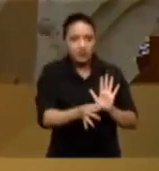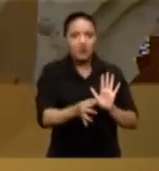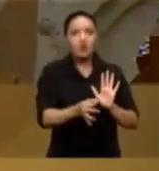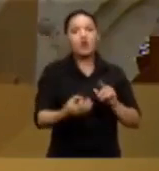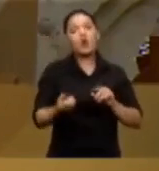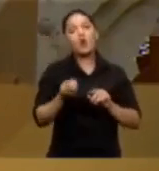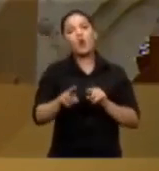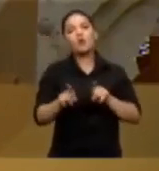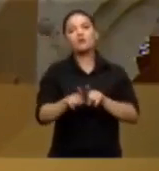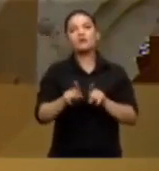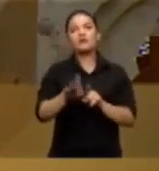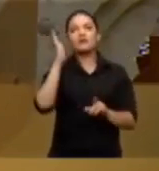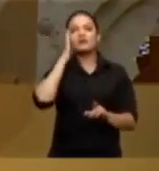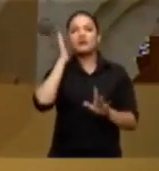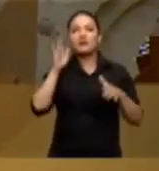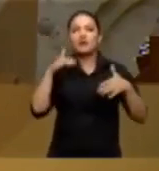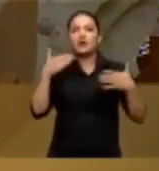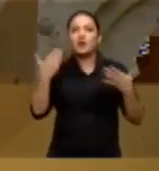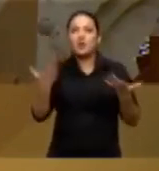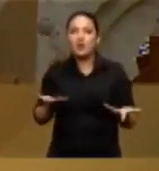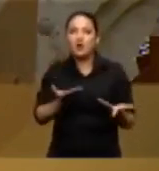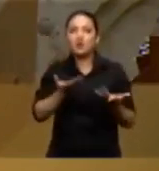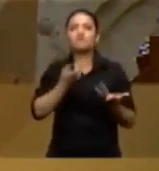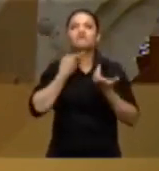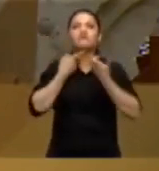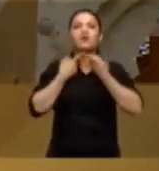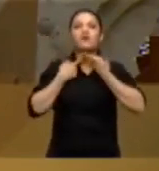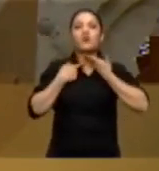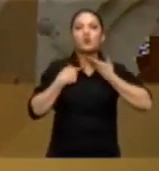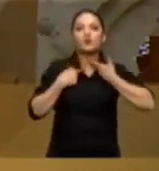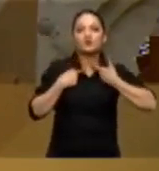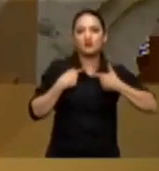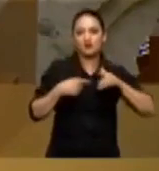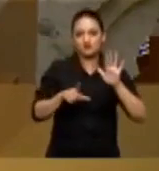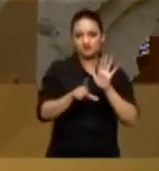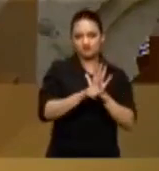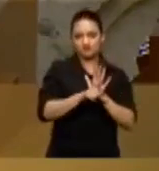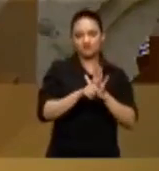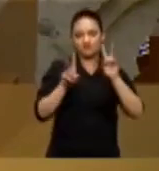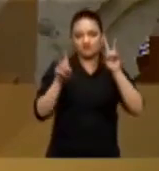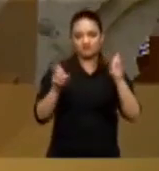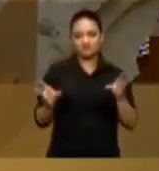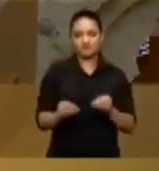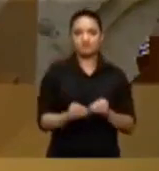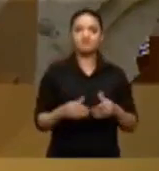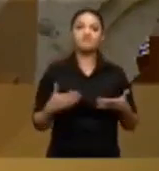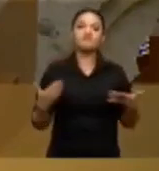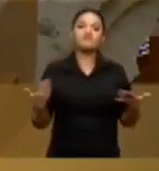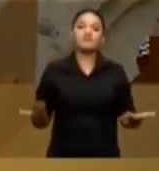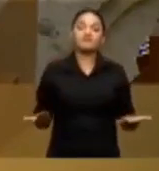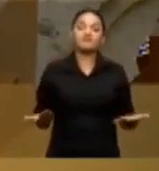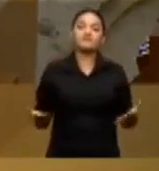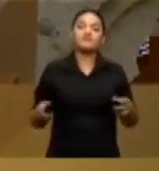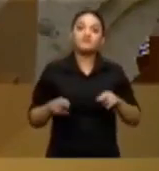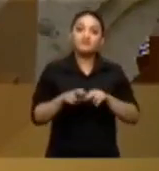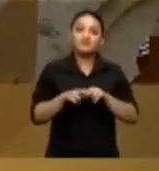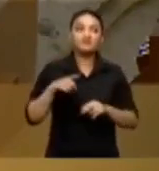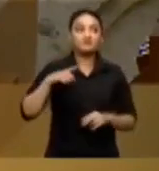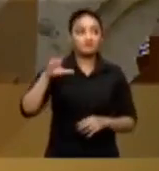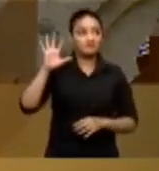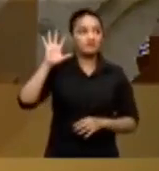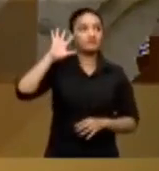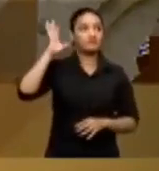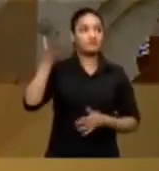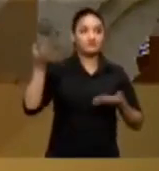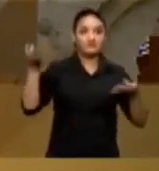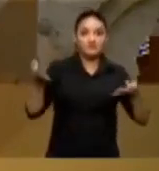buscar a intenção do legislador. Fecho aspas. Dessa busca é que advém a solução justa na